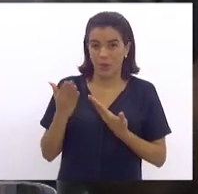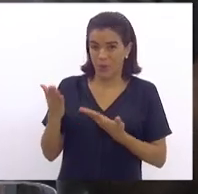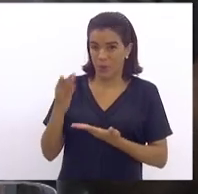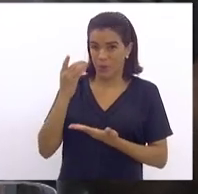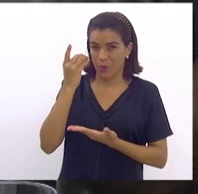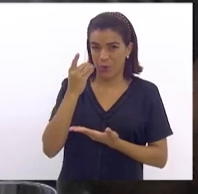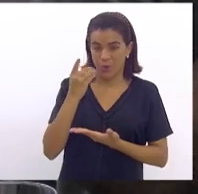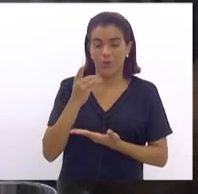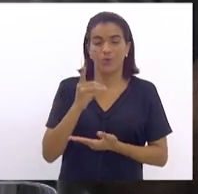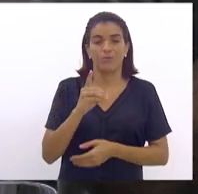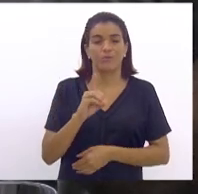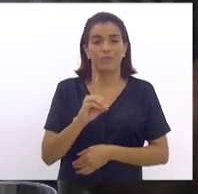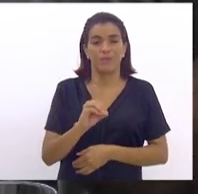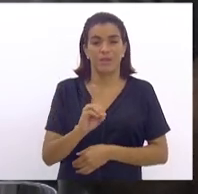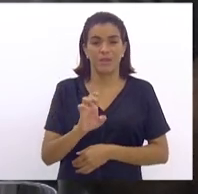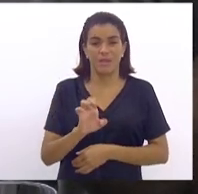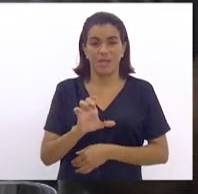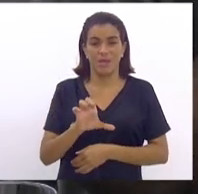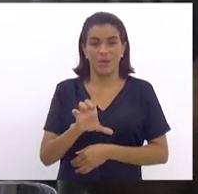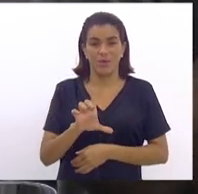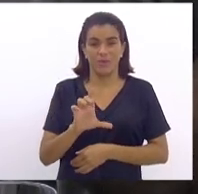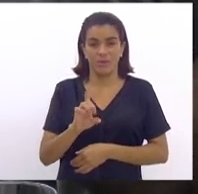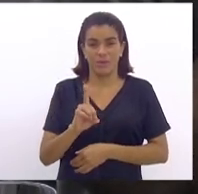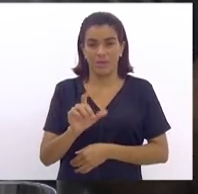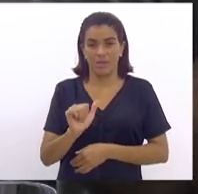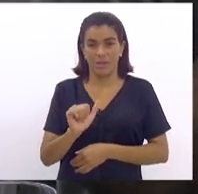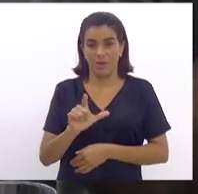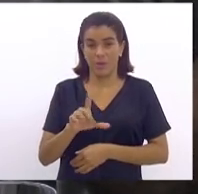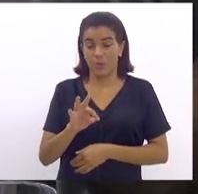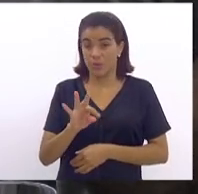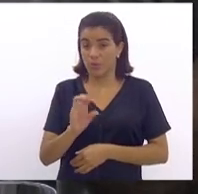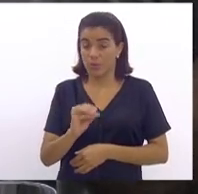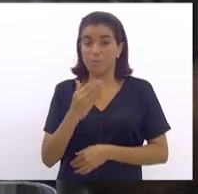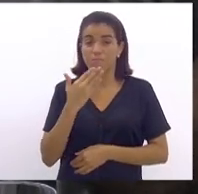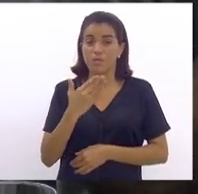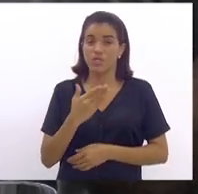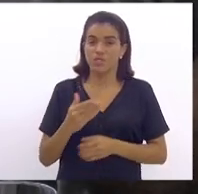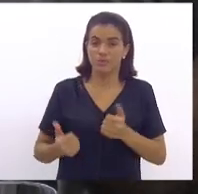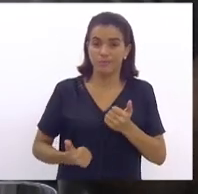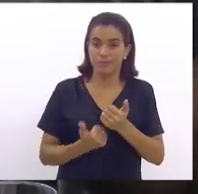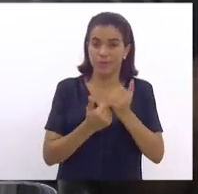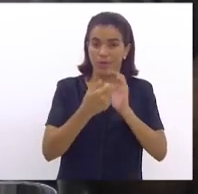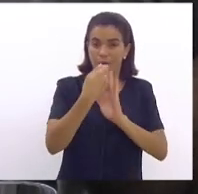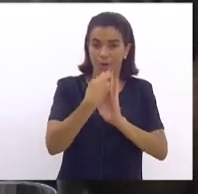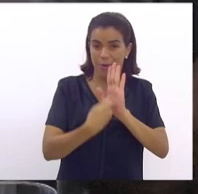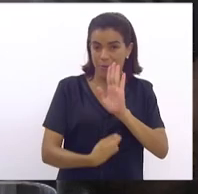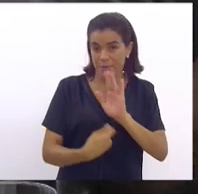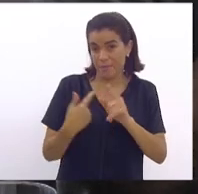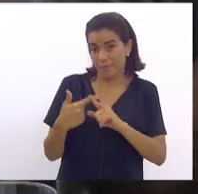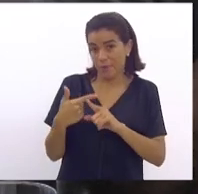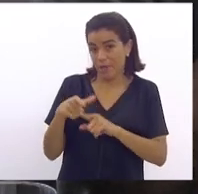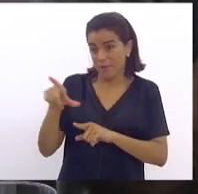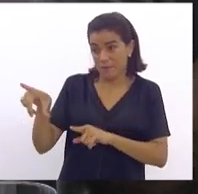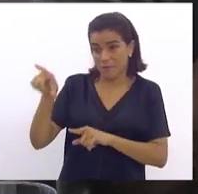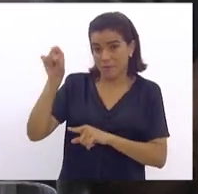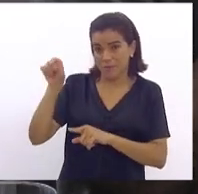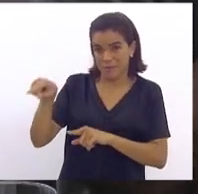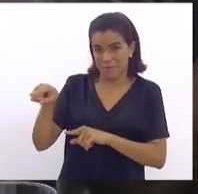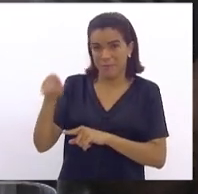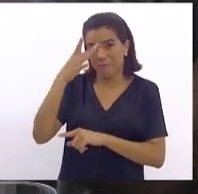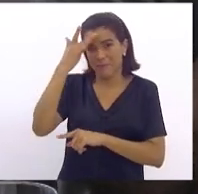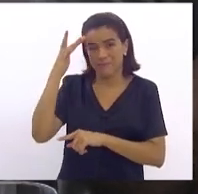Teodalto entrou a posteriori, pediu coautoria, né, porque seguramente ele foi demandado pelos produtores de